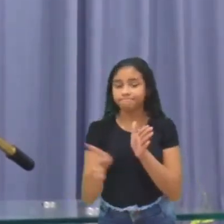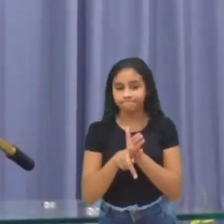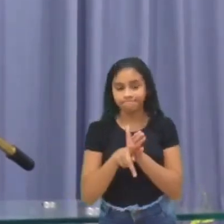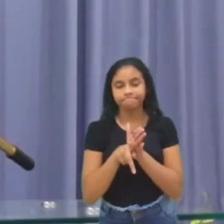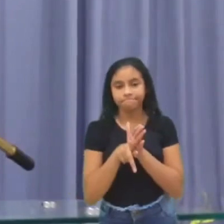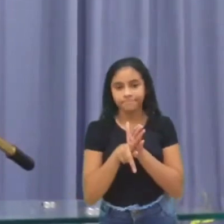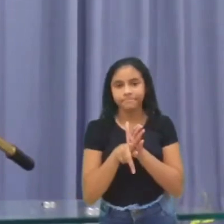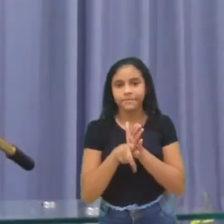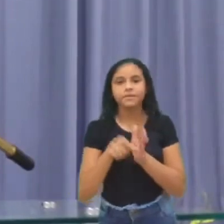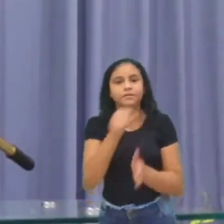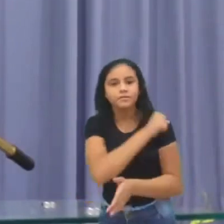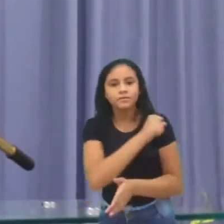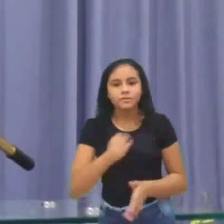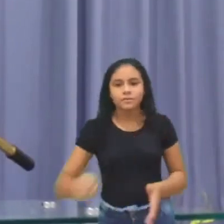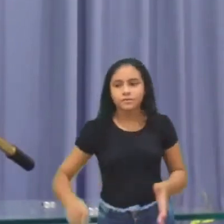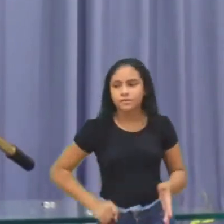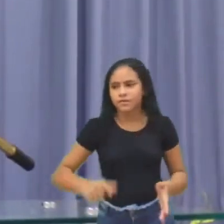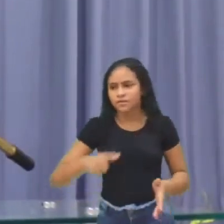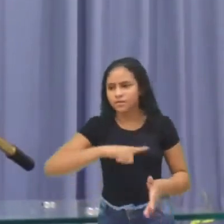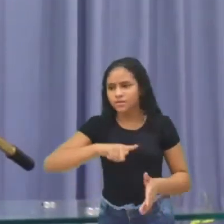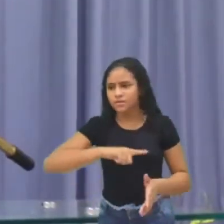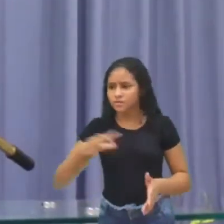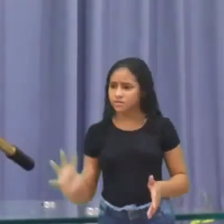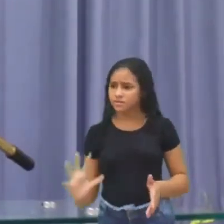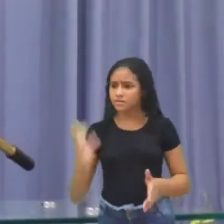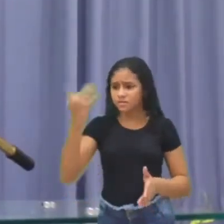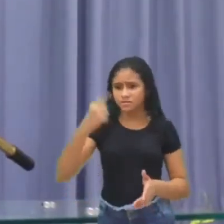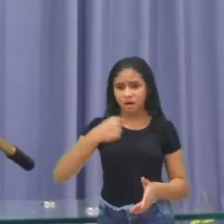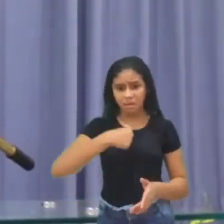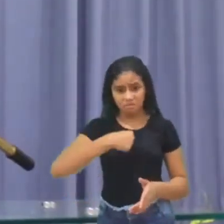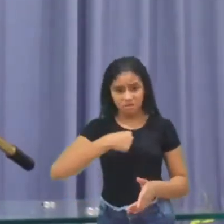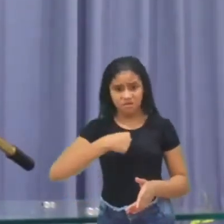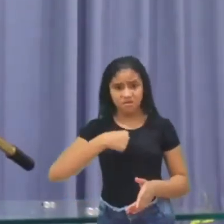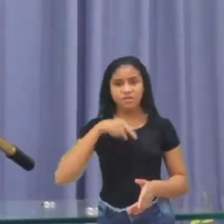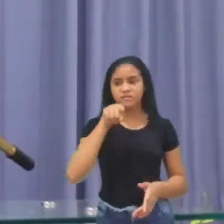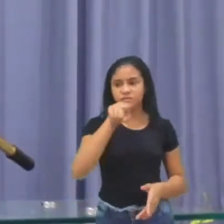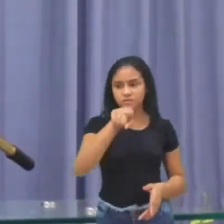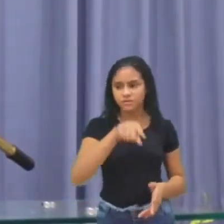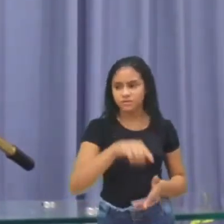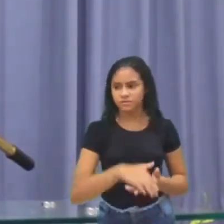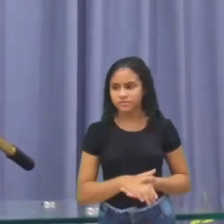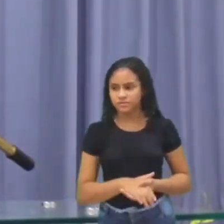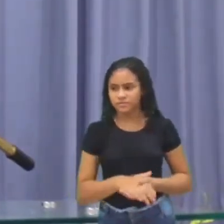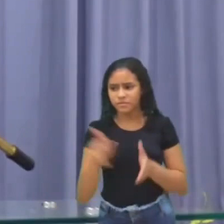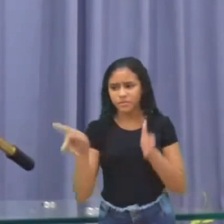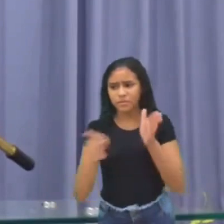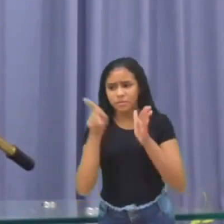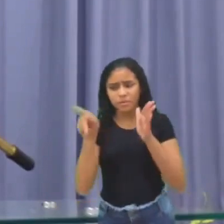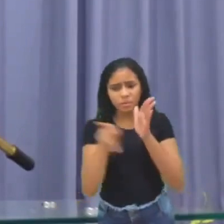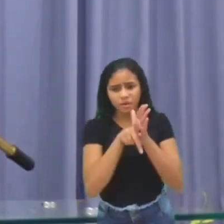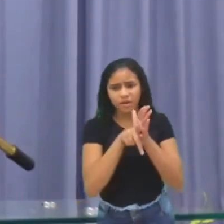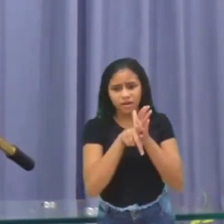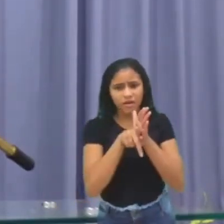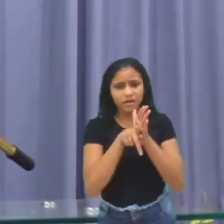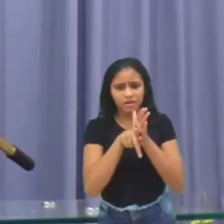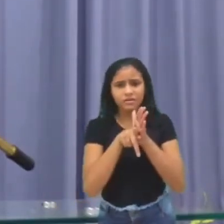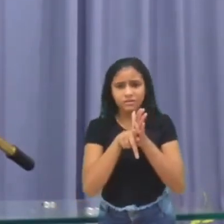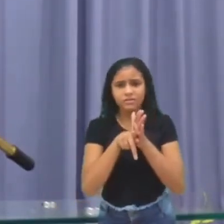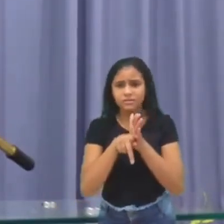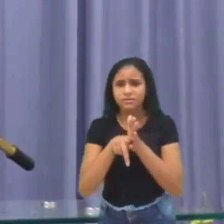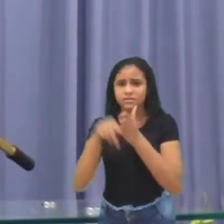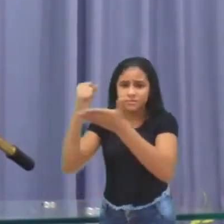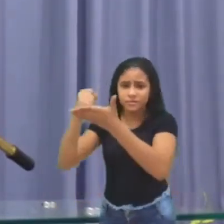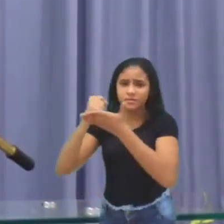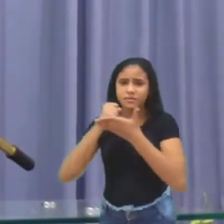Assim como o Senhor tem feito a mim e a você promessas de nos guardar. Não temas, porque eu